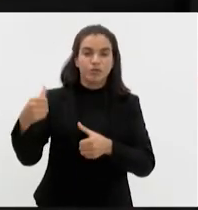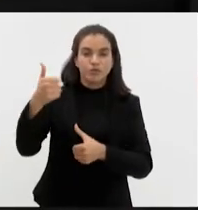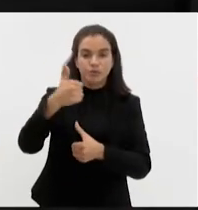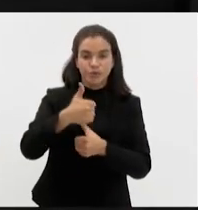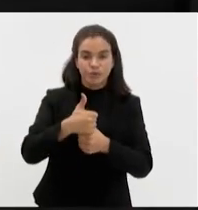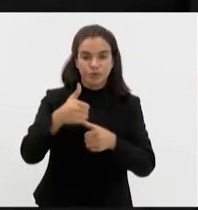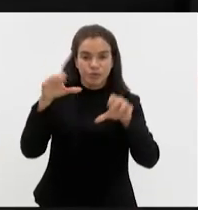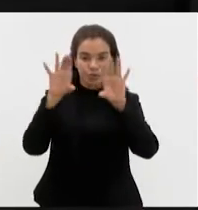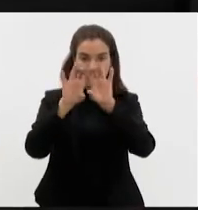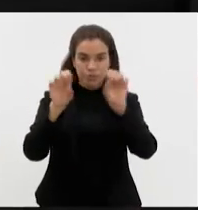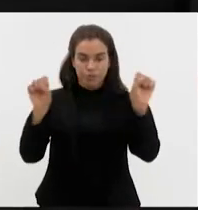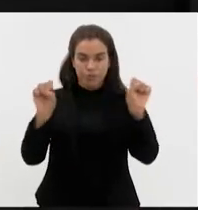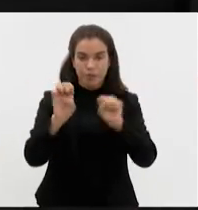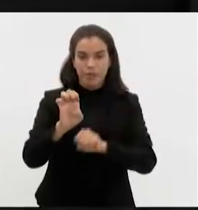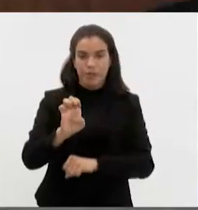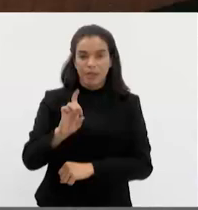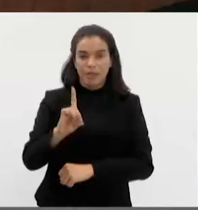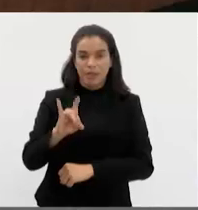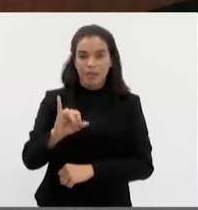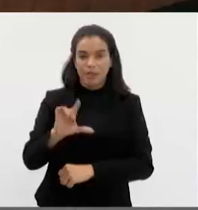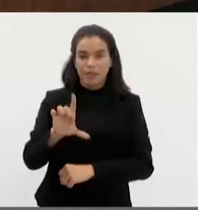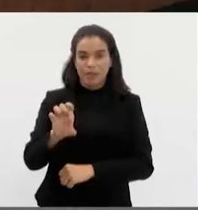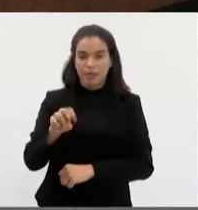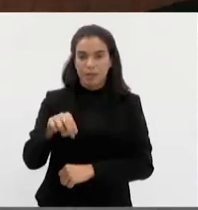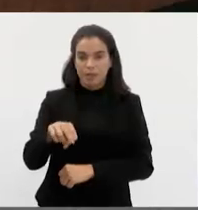ministra Edilene Lobo por